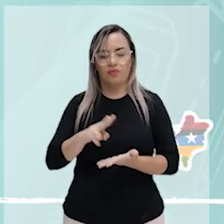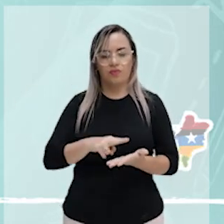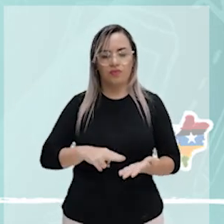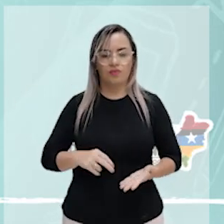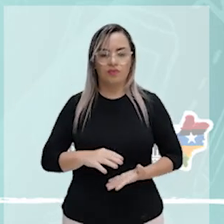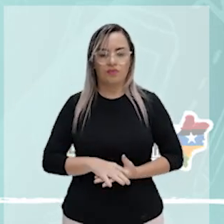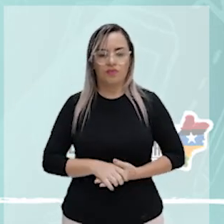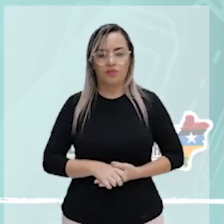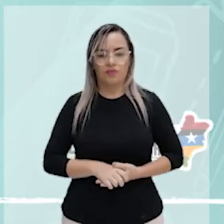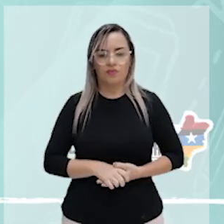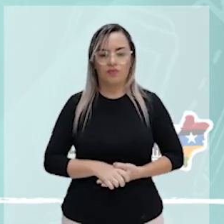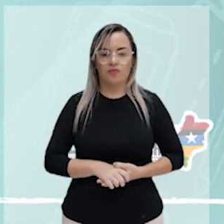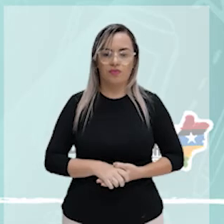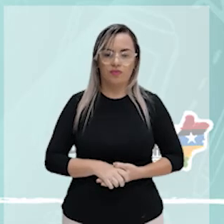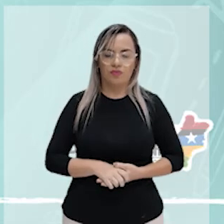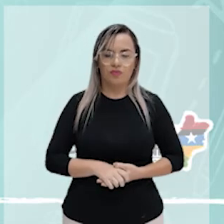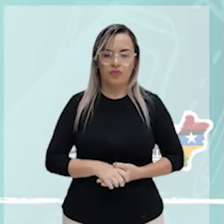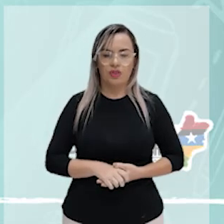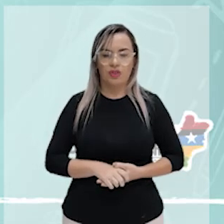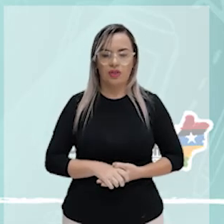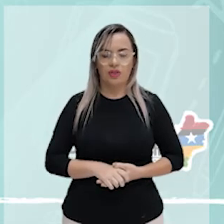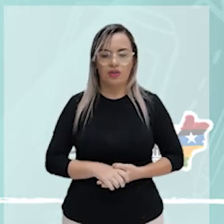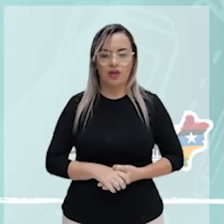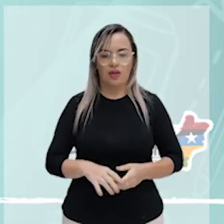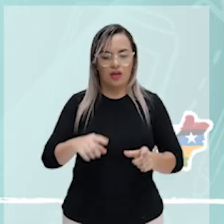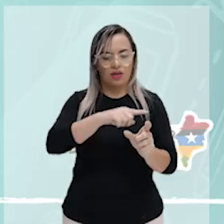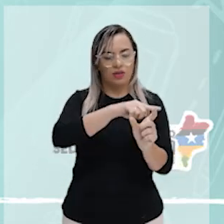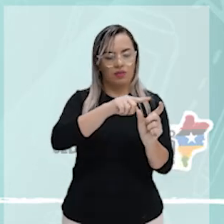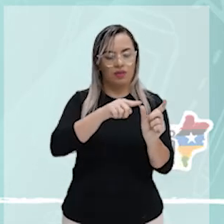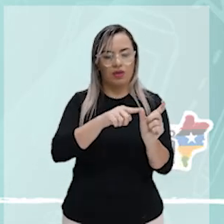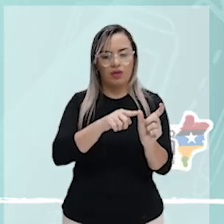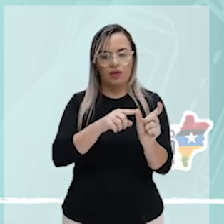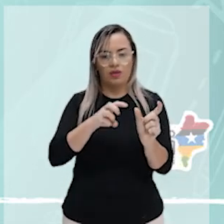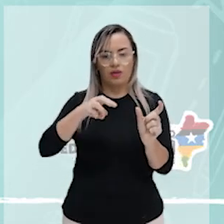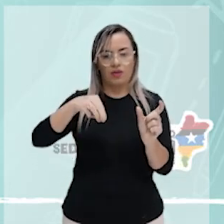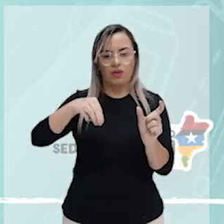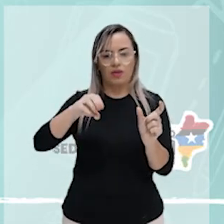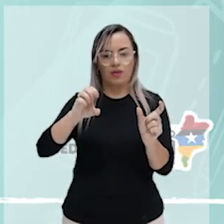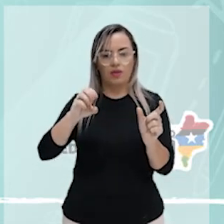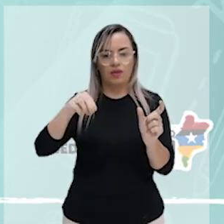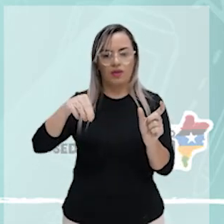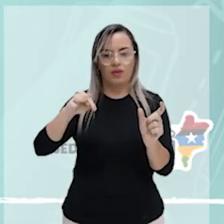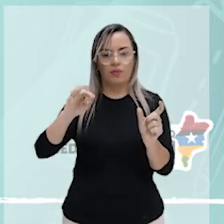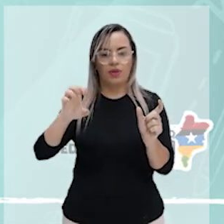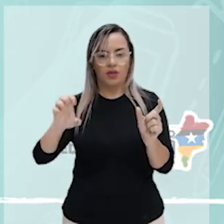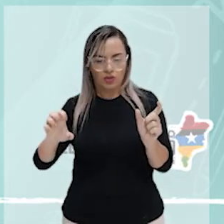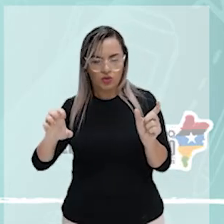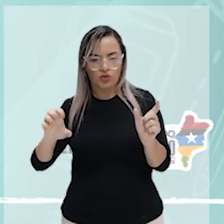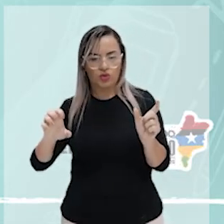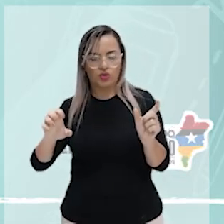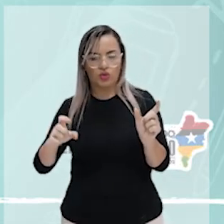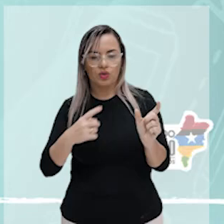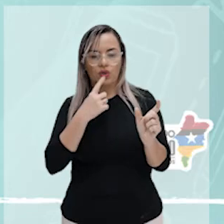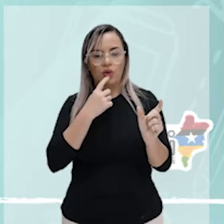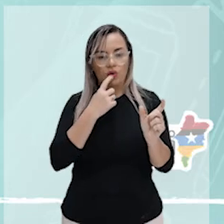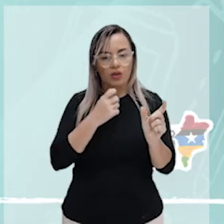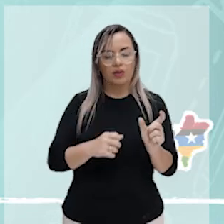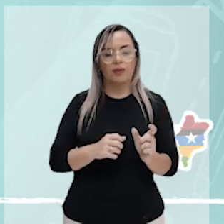deles. Cautelosamente, cuidadosamente, tá certo? E o de negação, já sabemos.